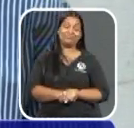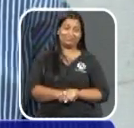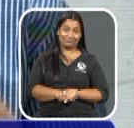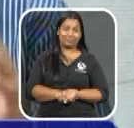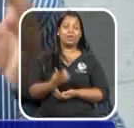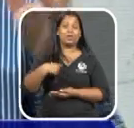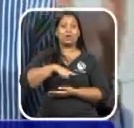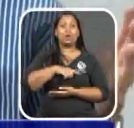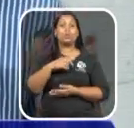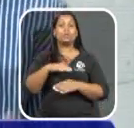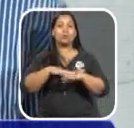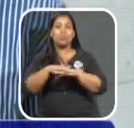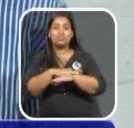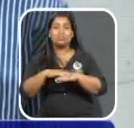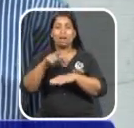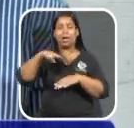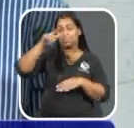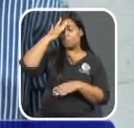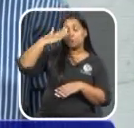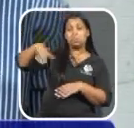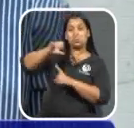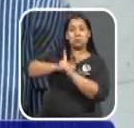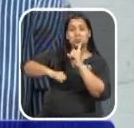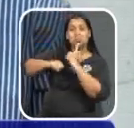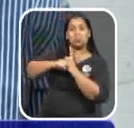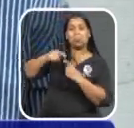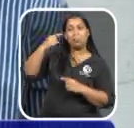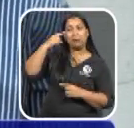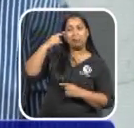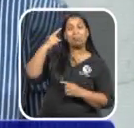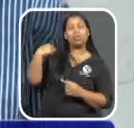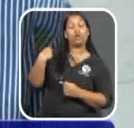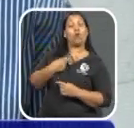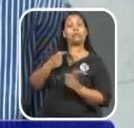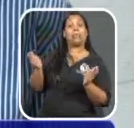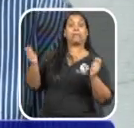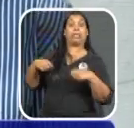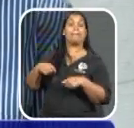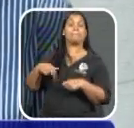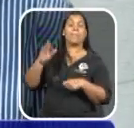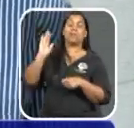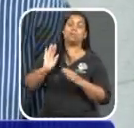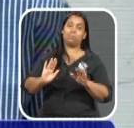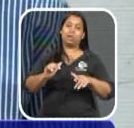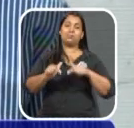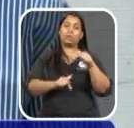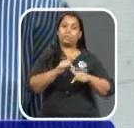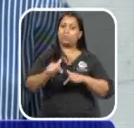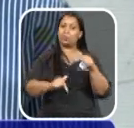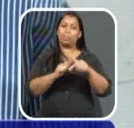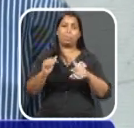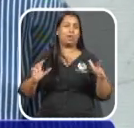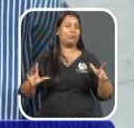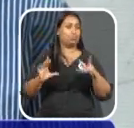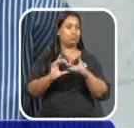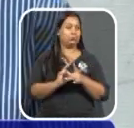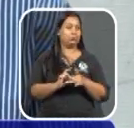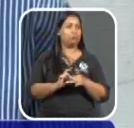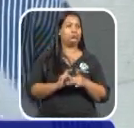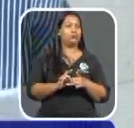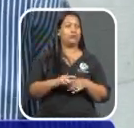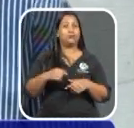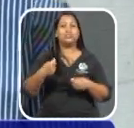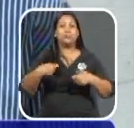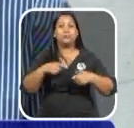as pessoas têm uma concepção na sociedade que talvez nós poderíamos mais, mas aqui é um trabalho colegiado, onde você depende